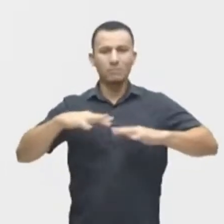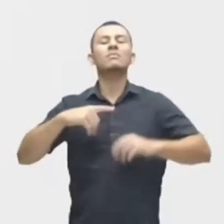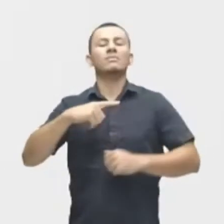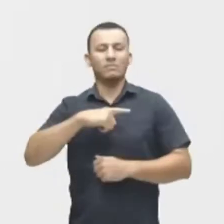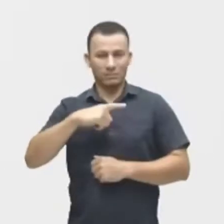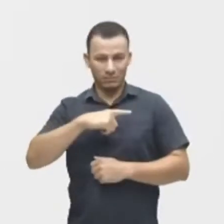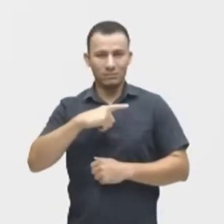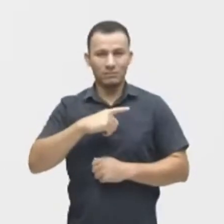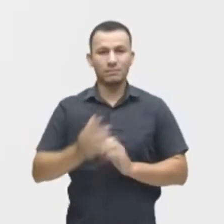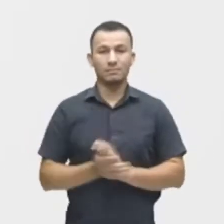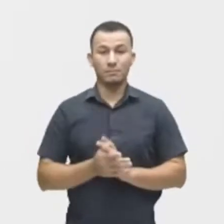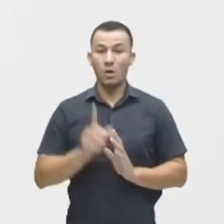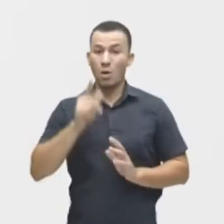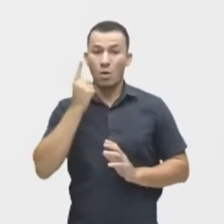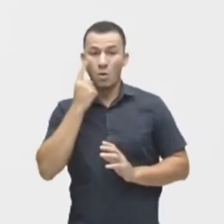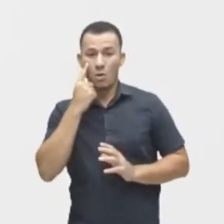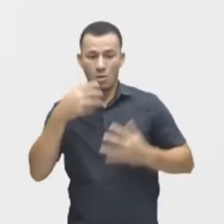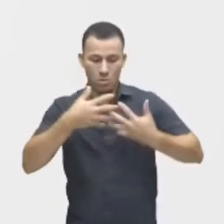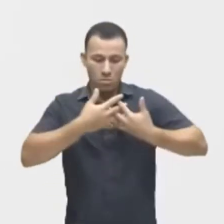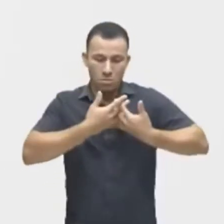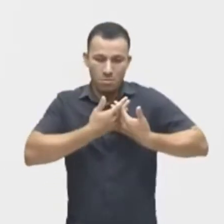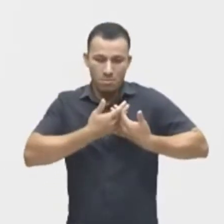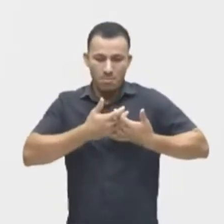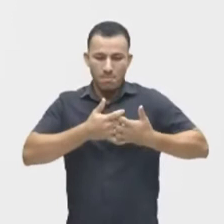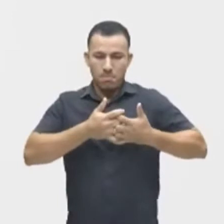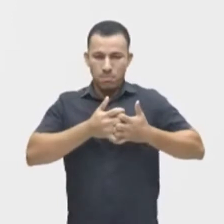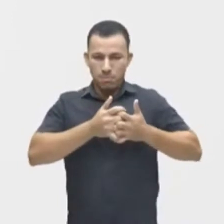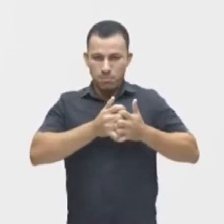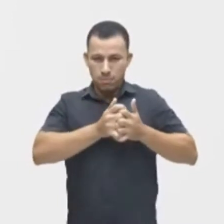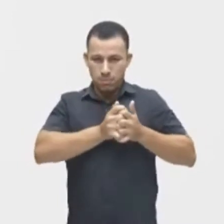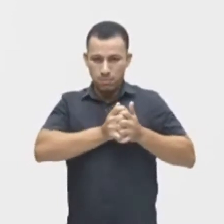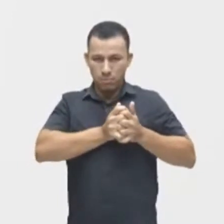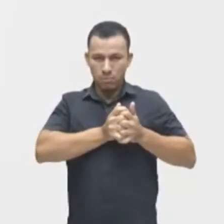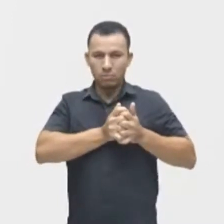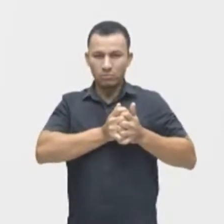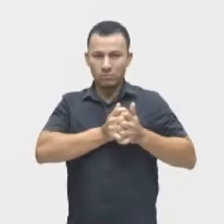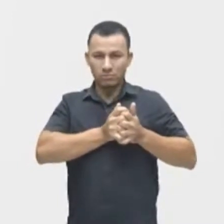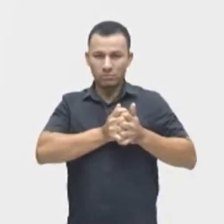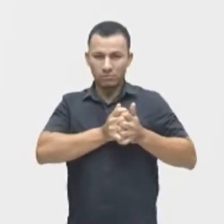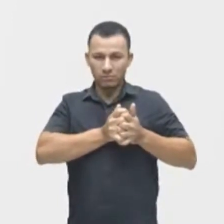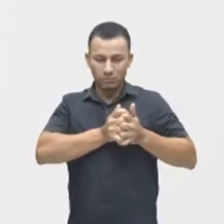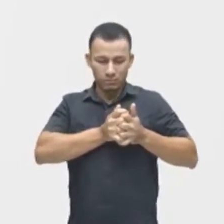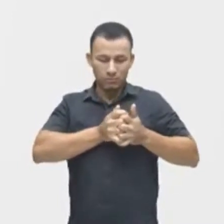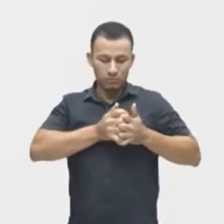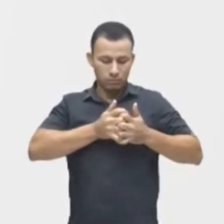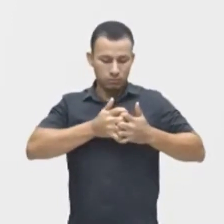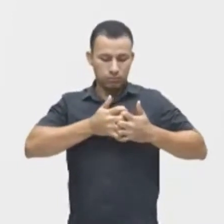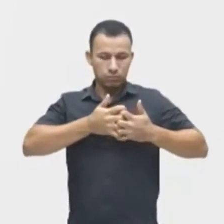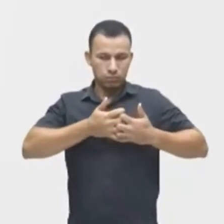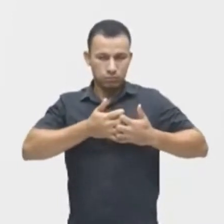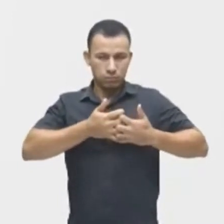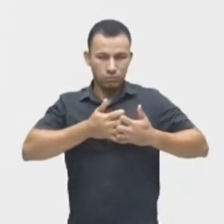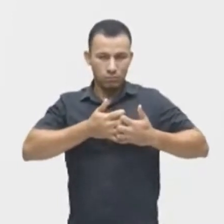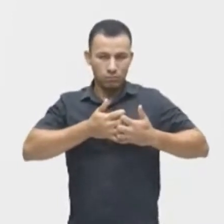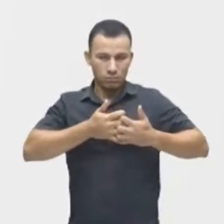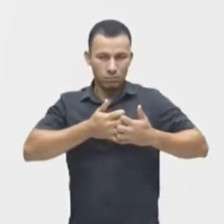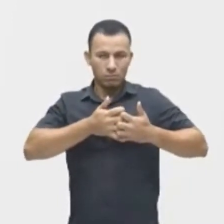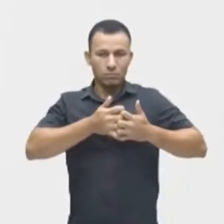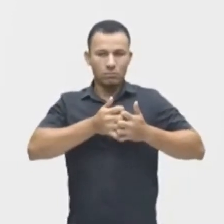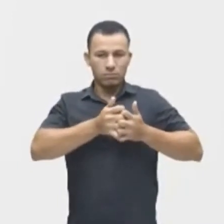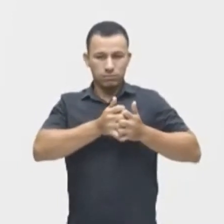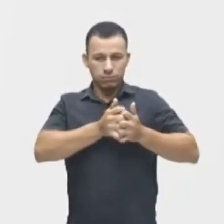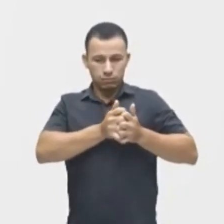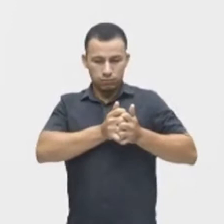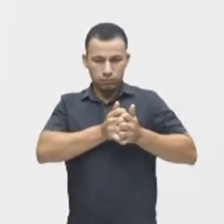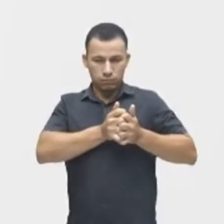coração contrai, tá bom? Ele comprime o tamanho dele, que é chamado de sístole, e, ao